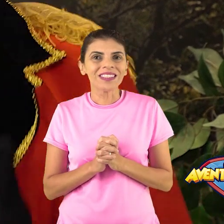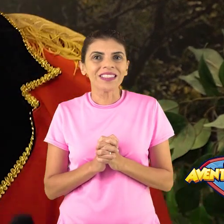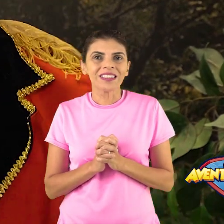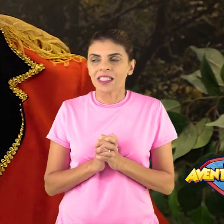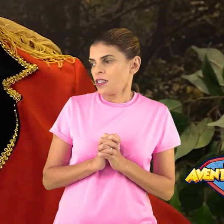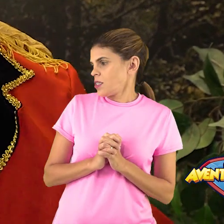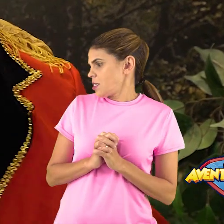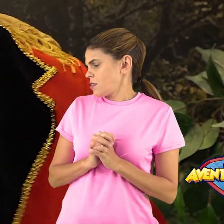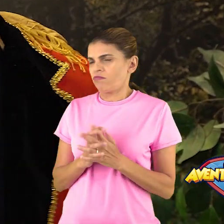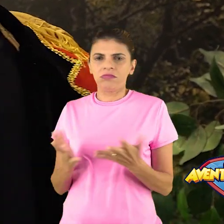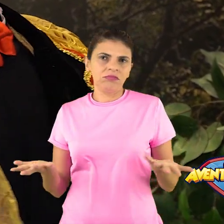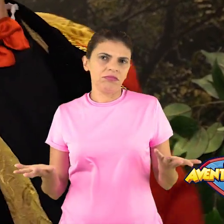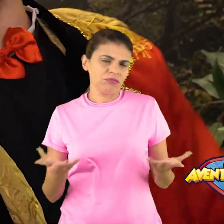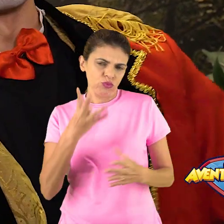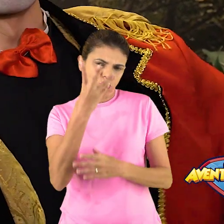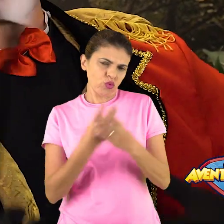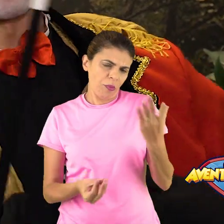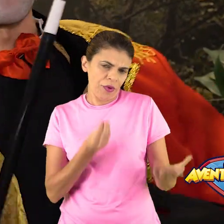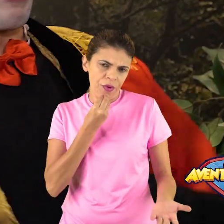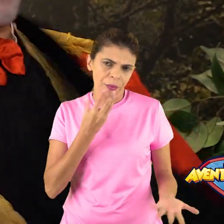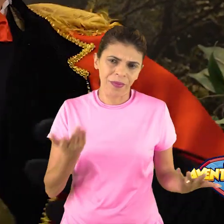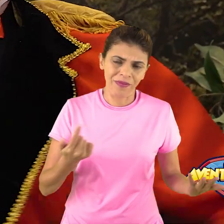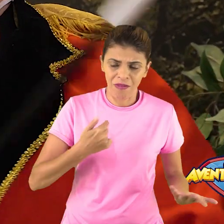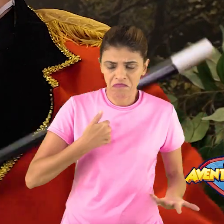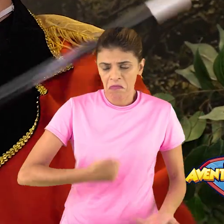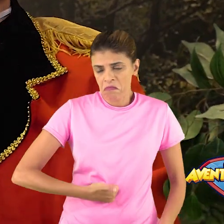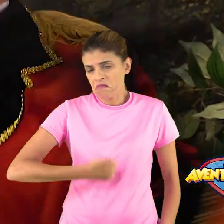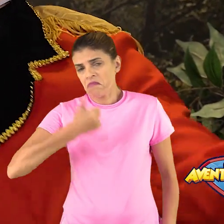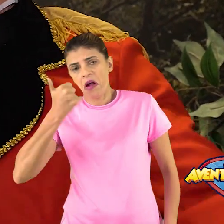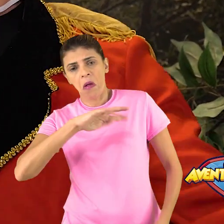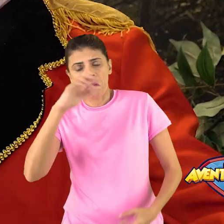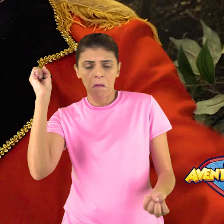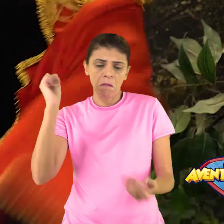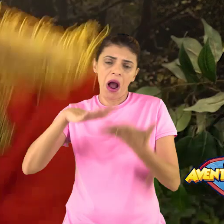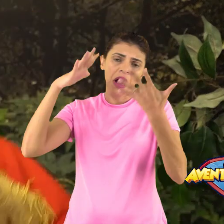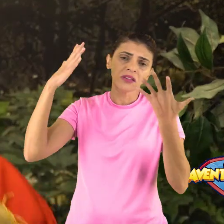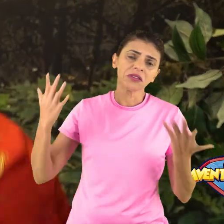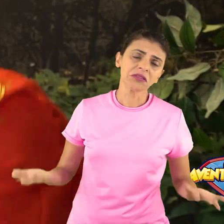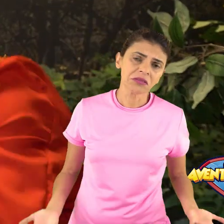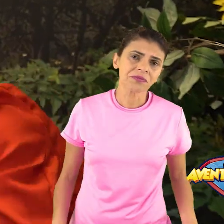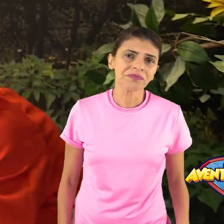É claro que ele desapareceu! Eu sou o melhor mágico do mundo!